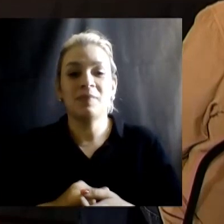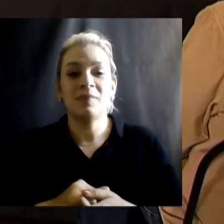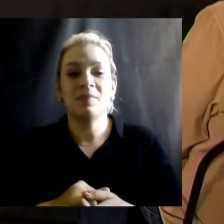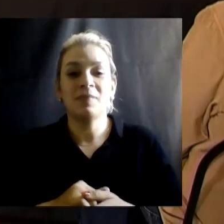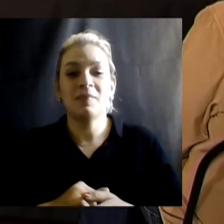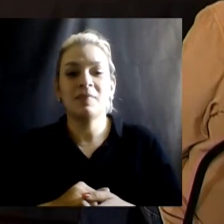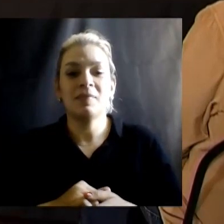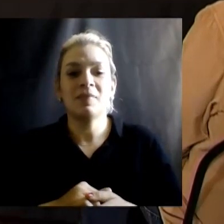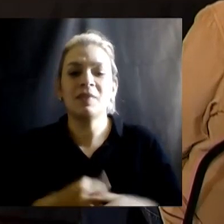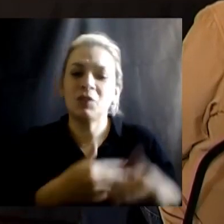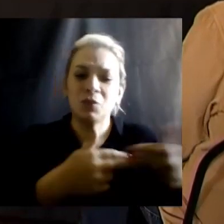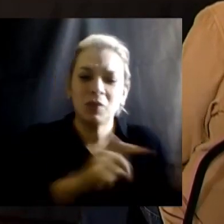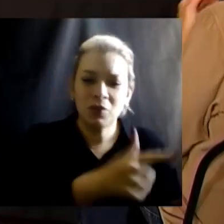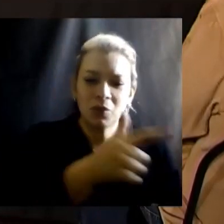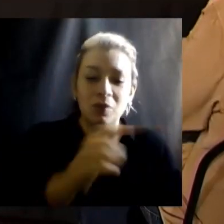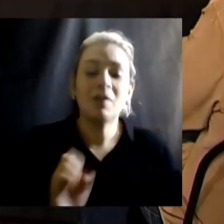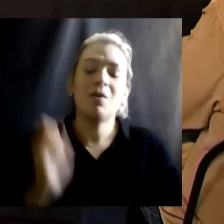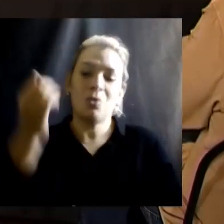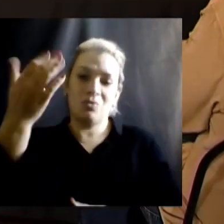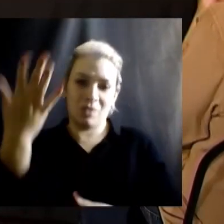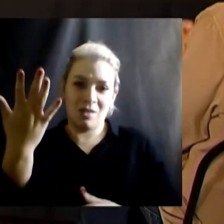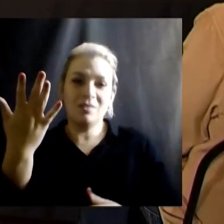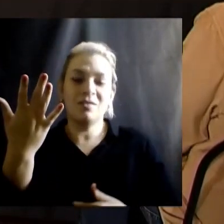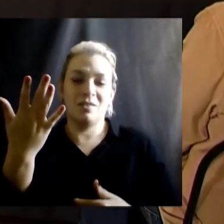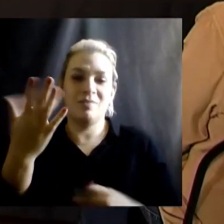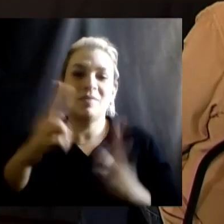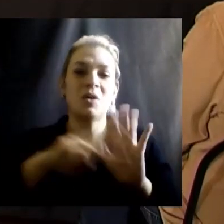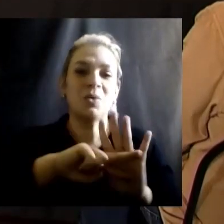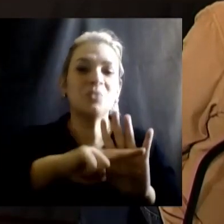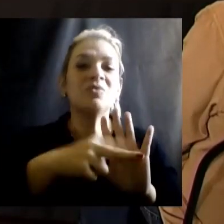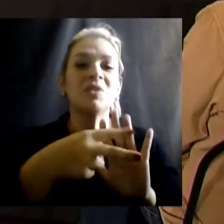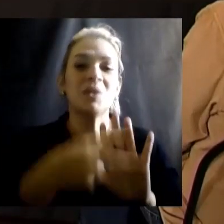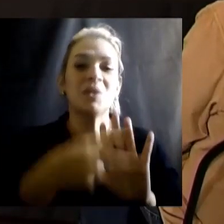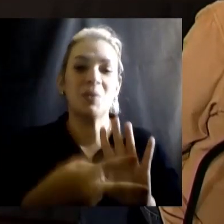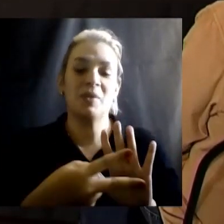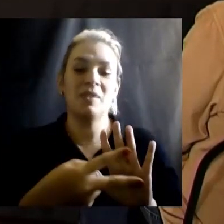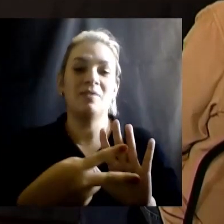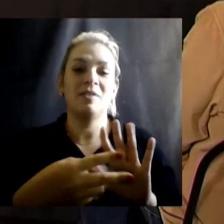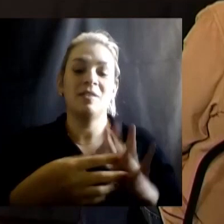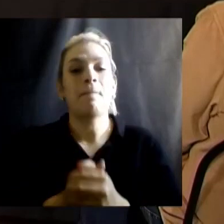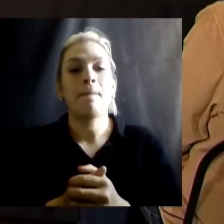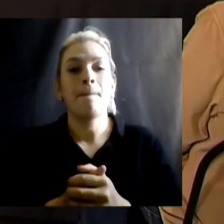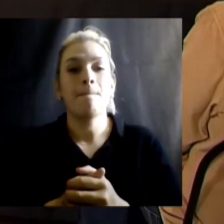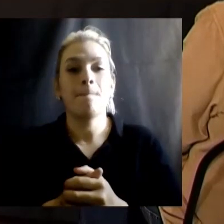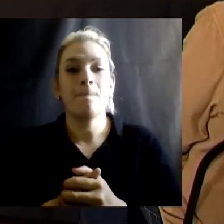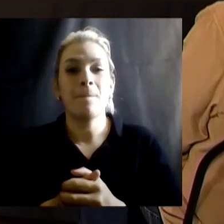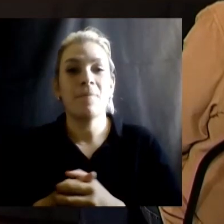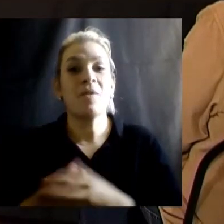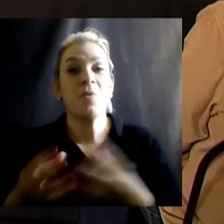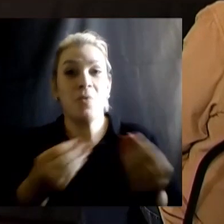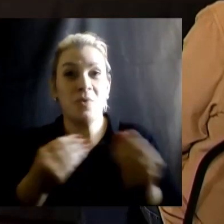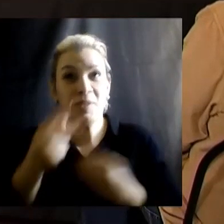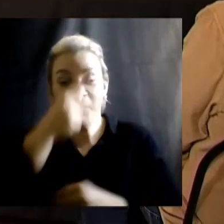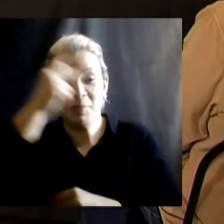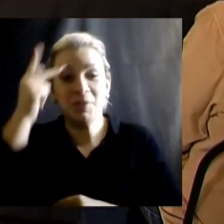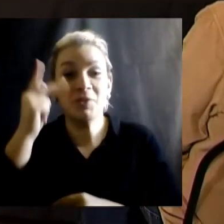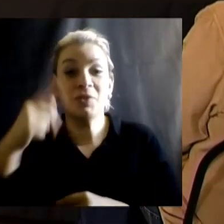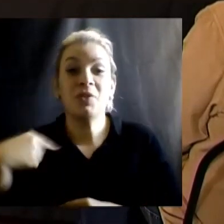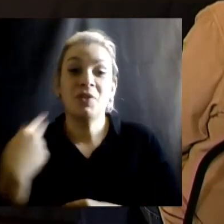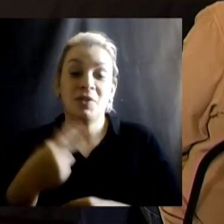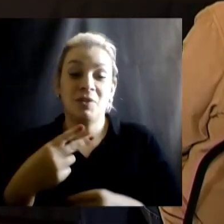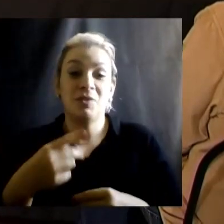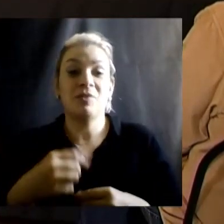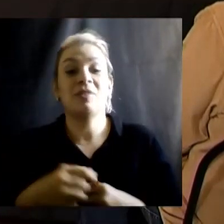acredita, as pessoas que acreditam no mesmo que a gente, elas seguem a gente. E olha quanta gente está seguindo a gente, que